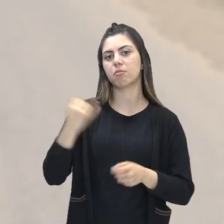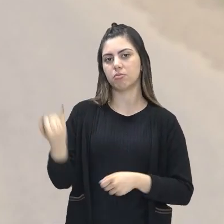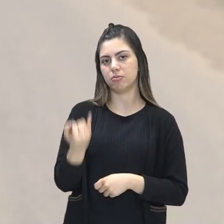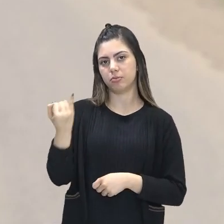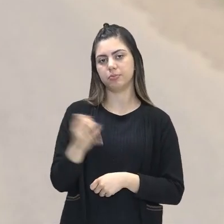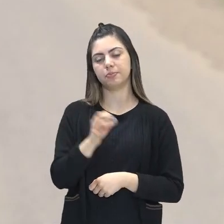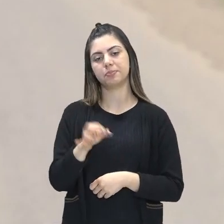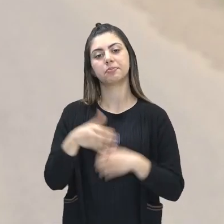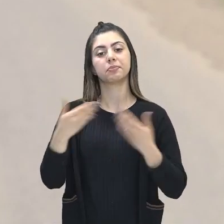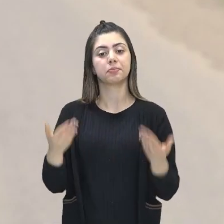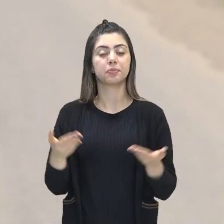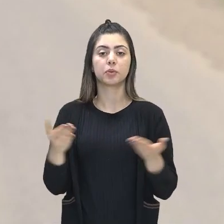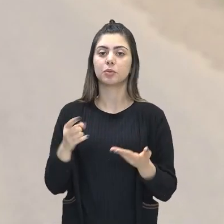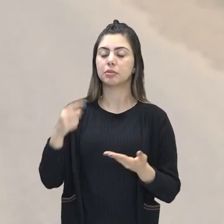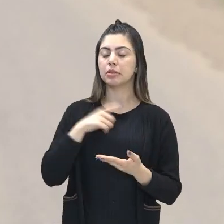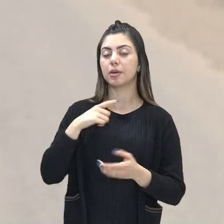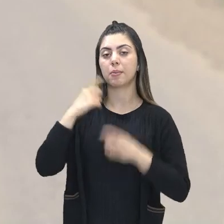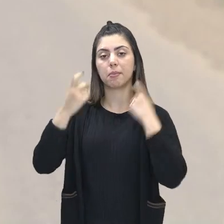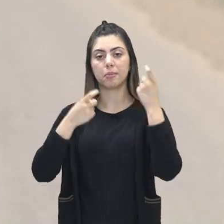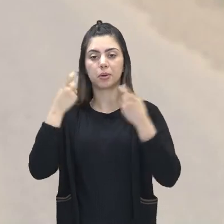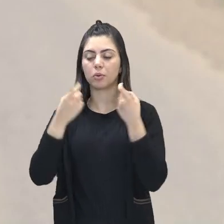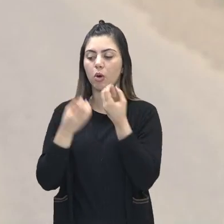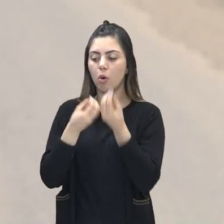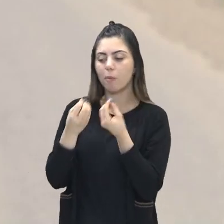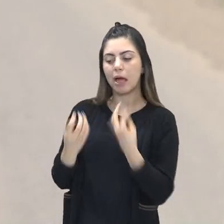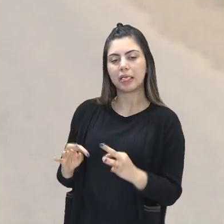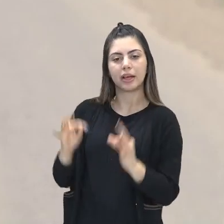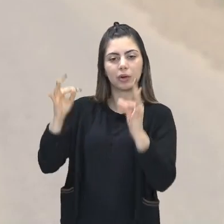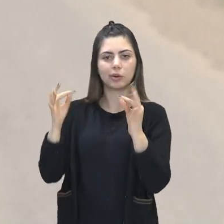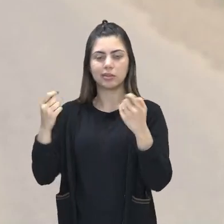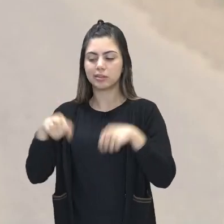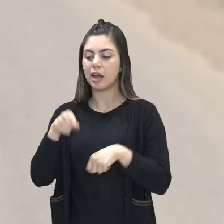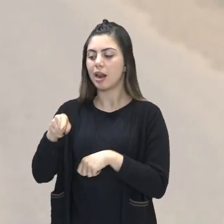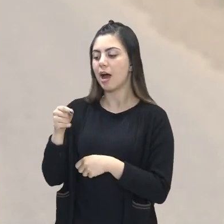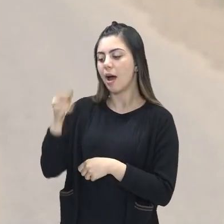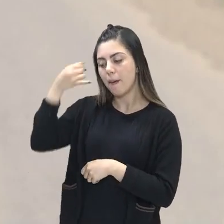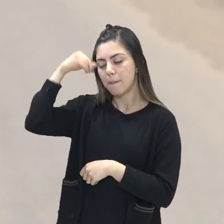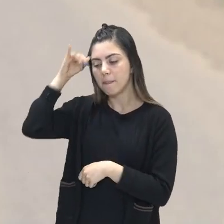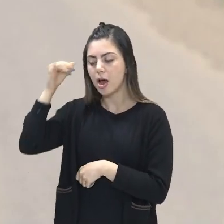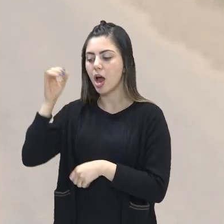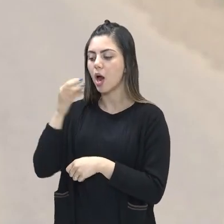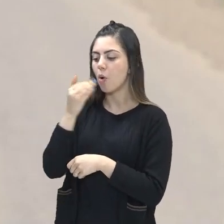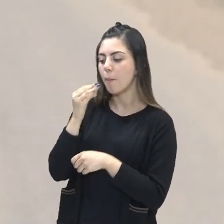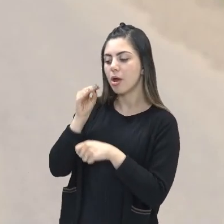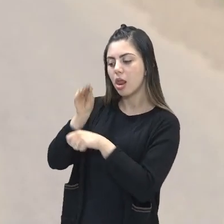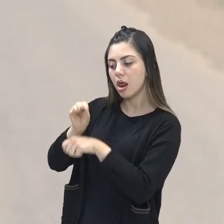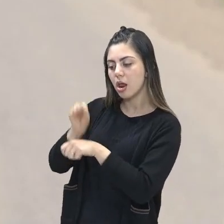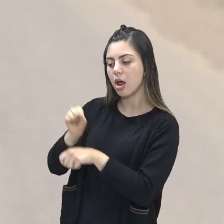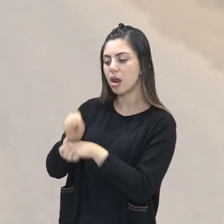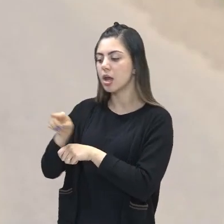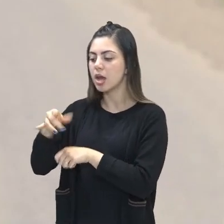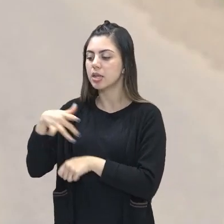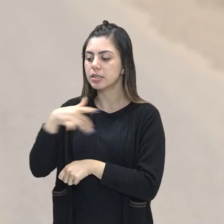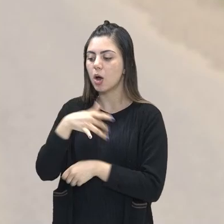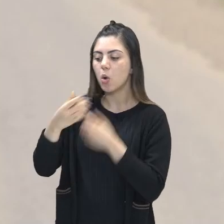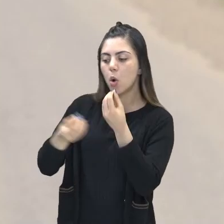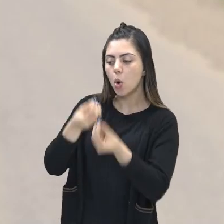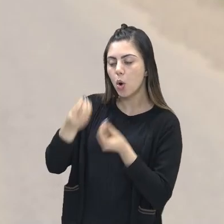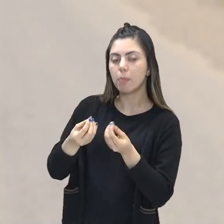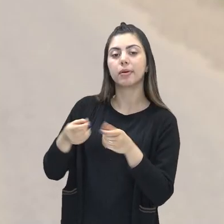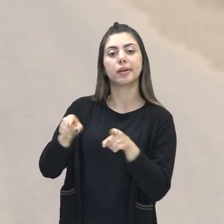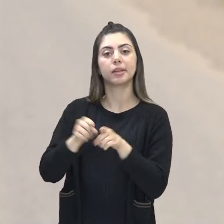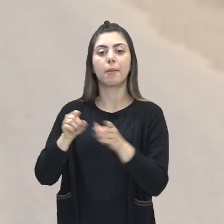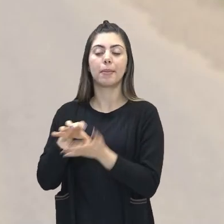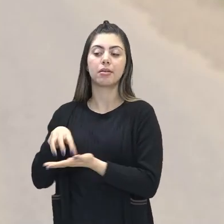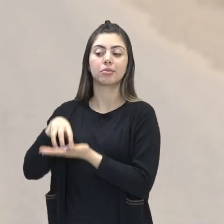Por isso hoje em dia tem toda uma preocupação com a tecnologia, a alimentação do gado, a saúde do gado, né? A qualidade do transporte